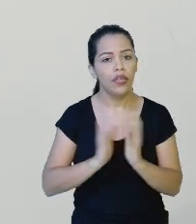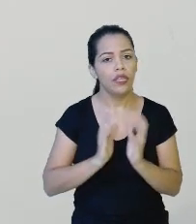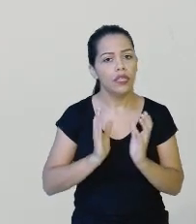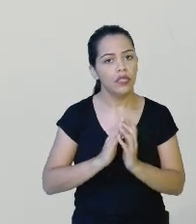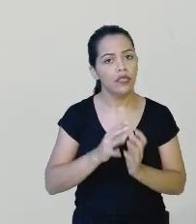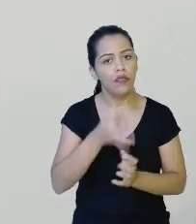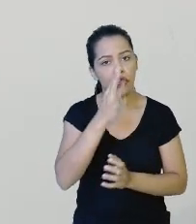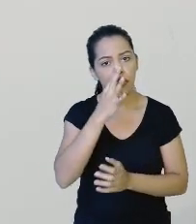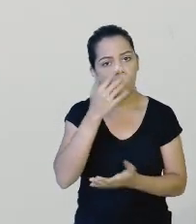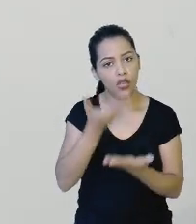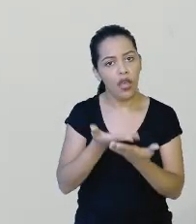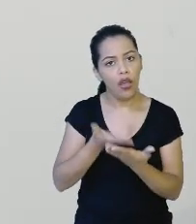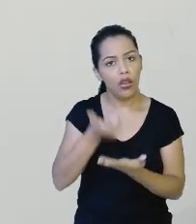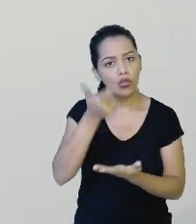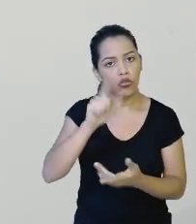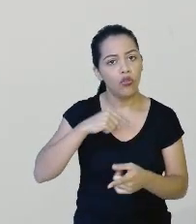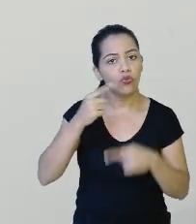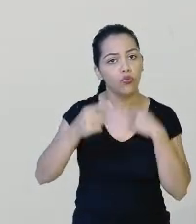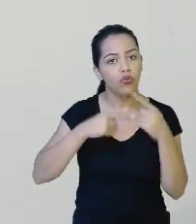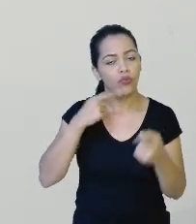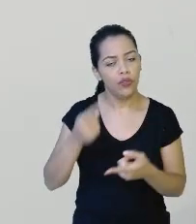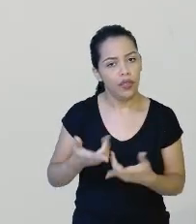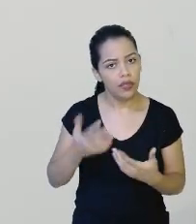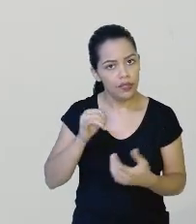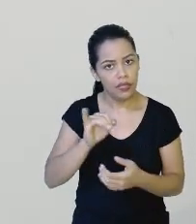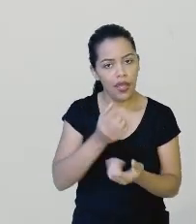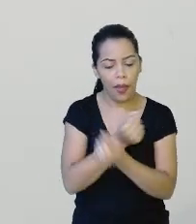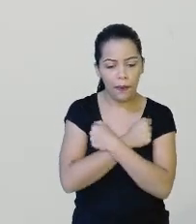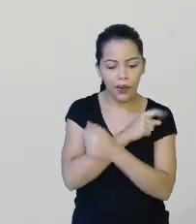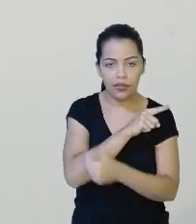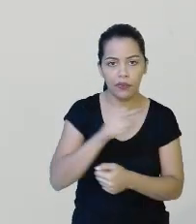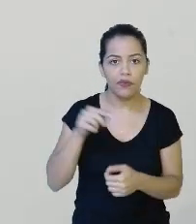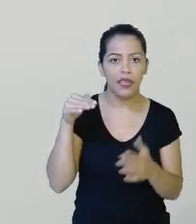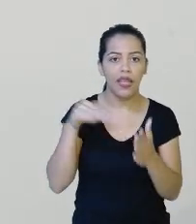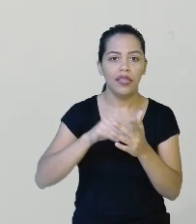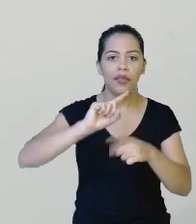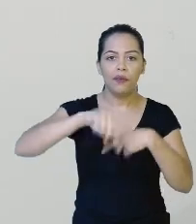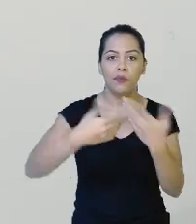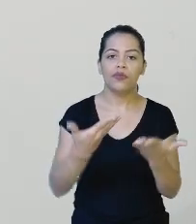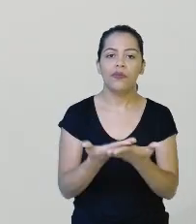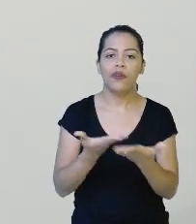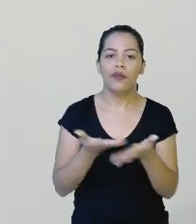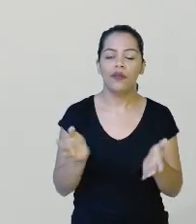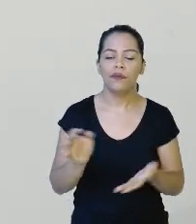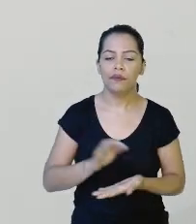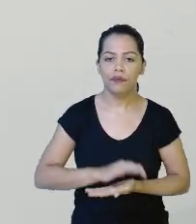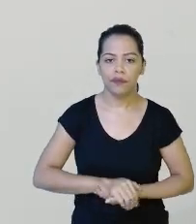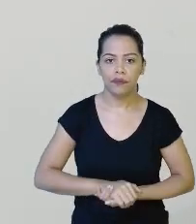ficou com alguma dúvida. Um grande abraço para vocês e até a nossa próxima aula.